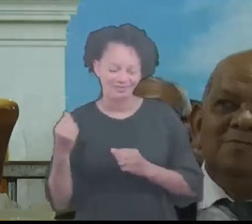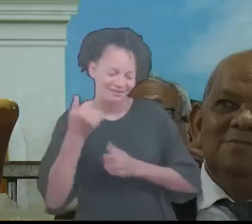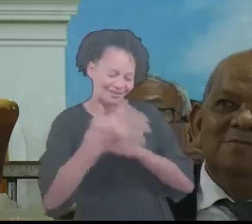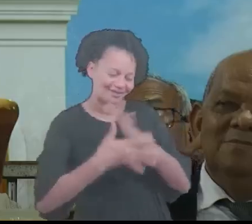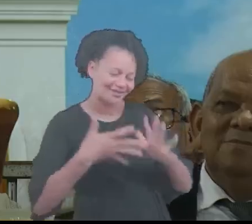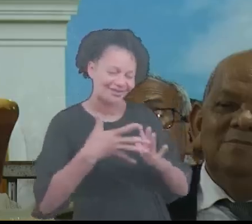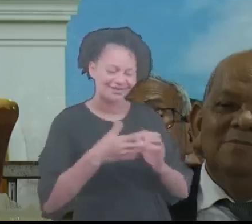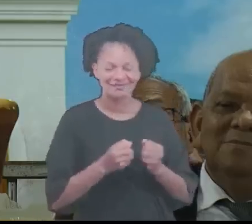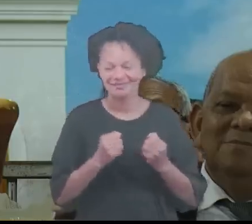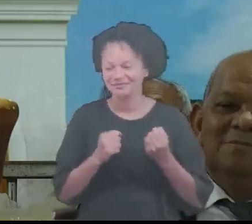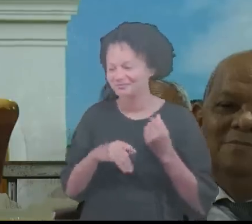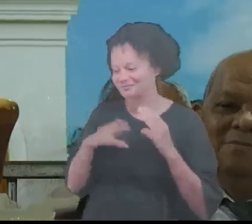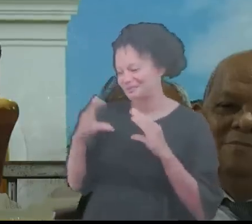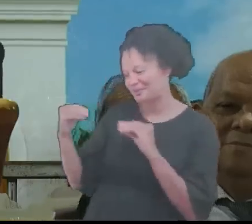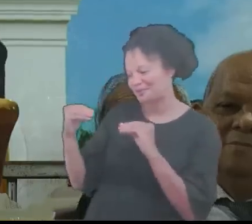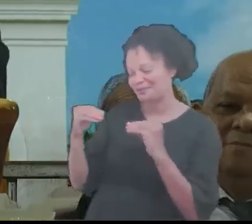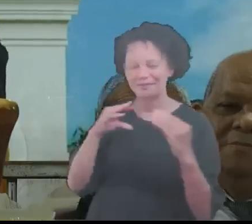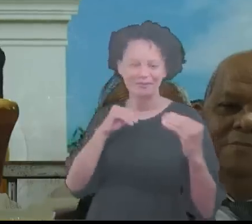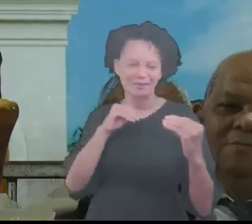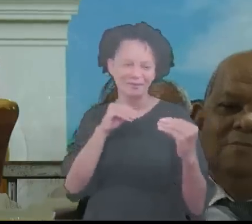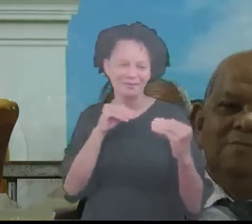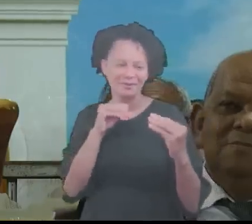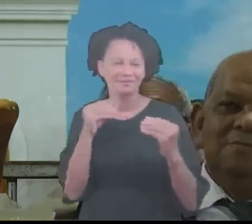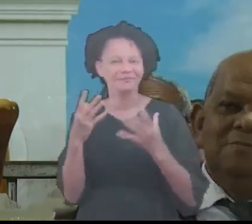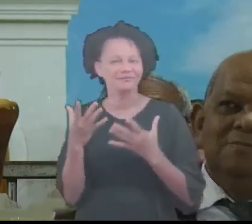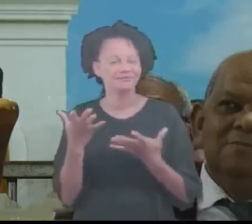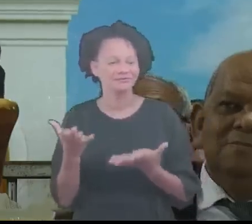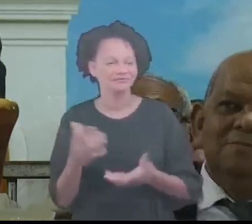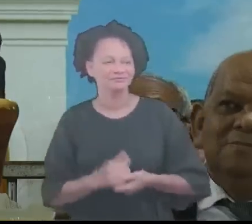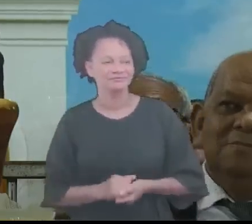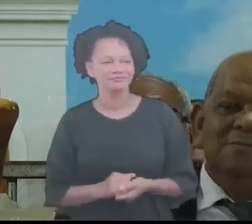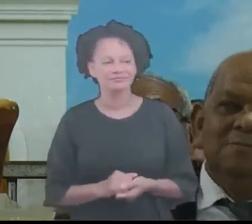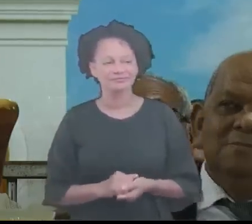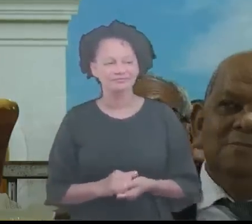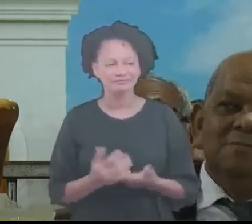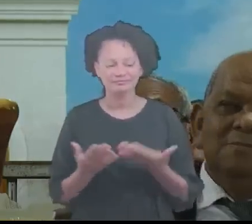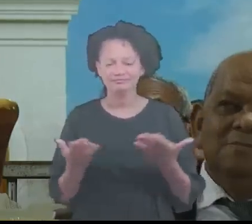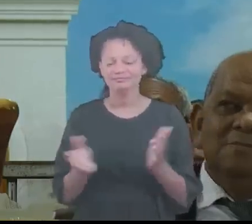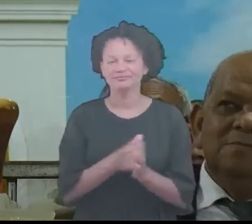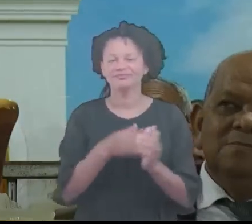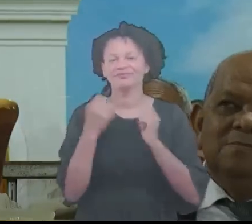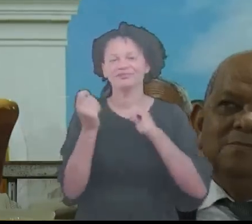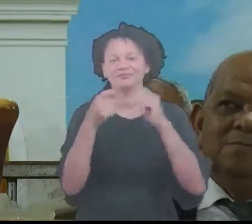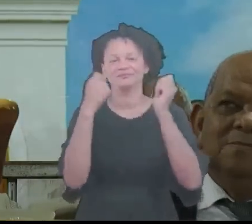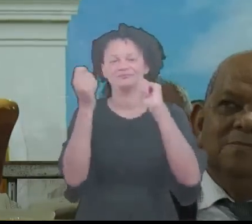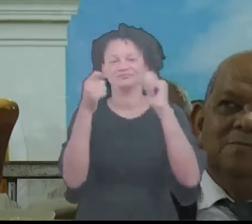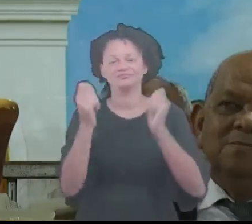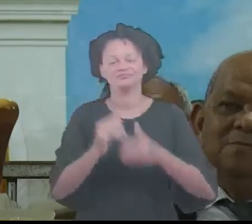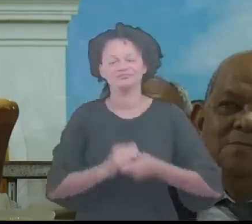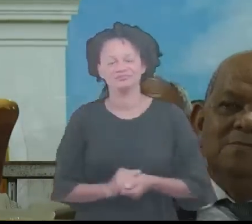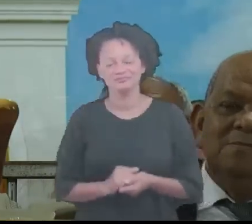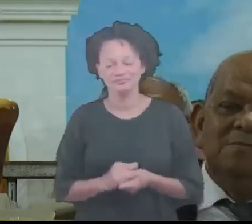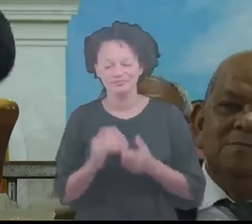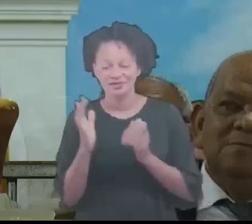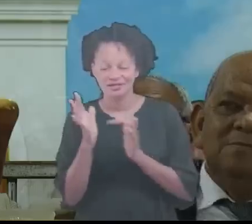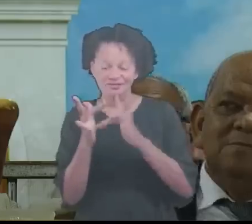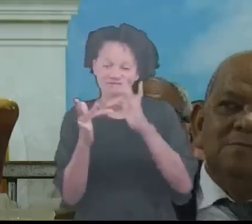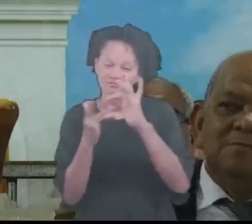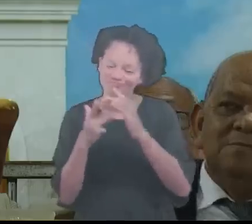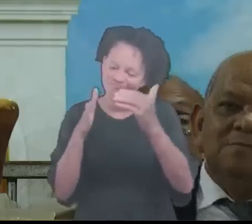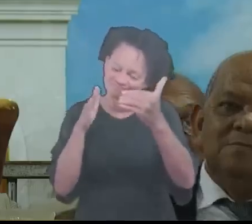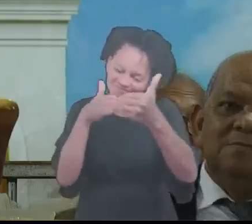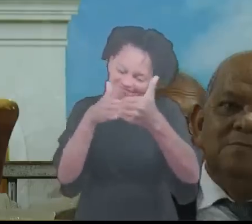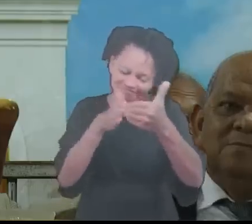ela diz outra. É Jesus e a igreja. Oh, aleluia. É Jesus e você.